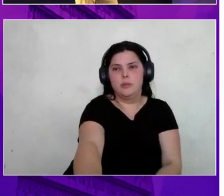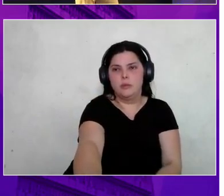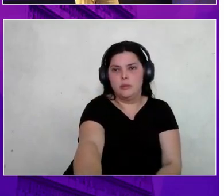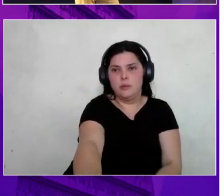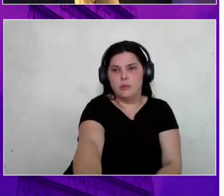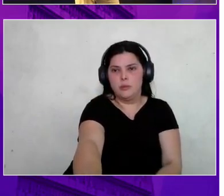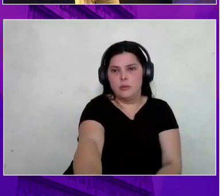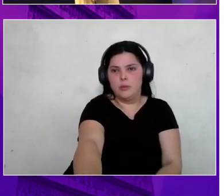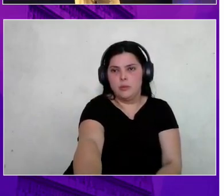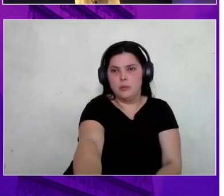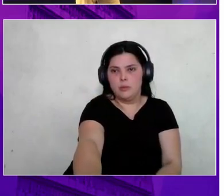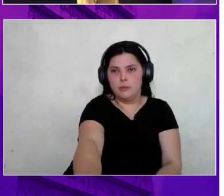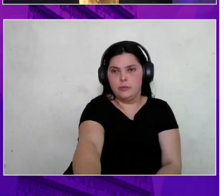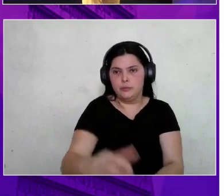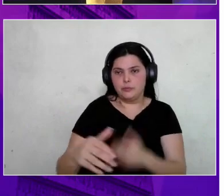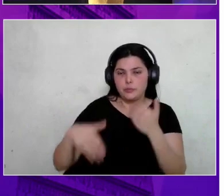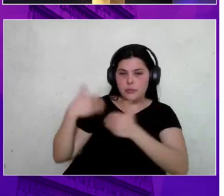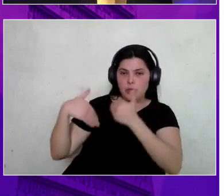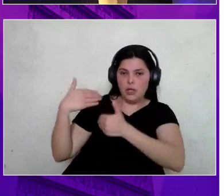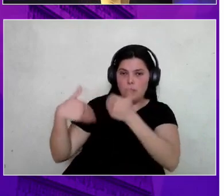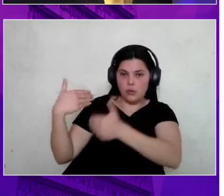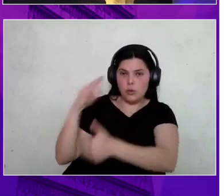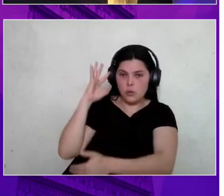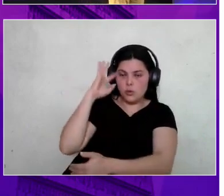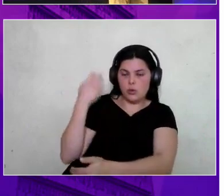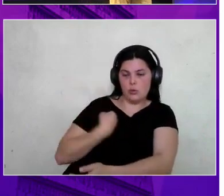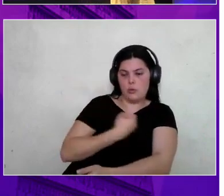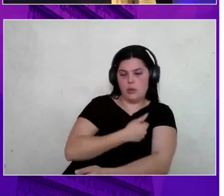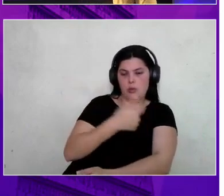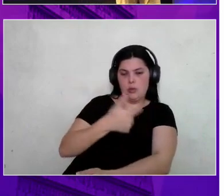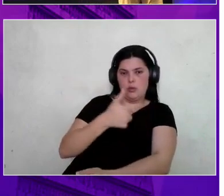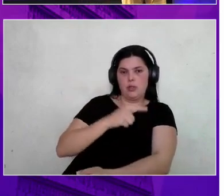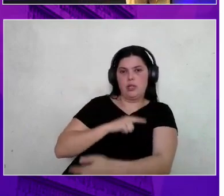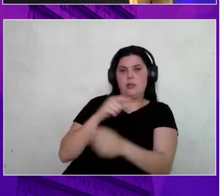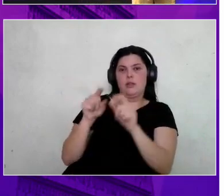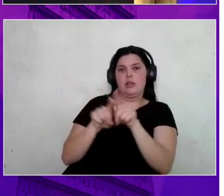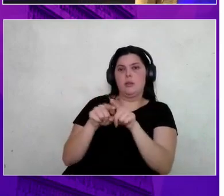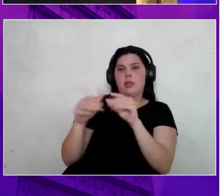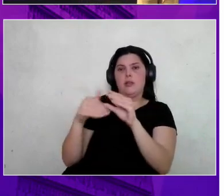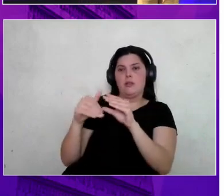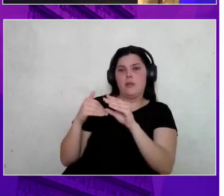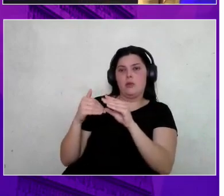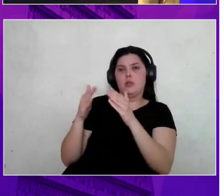Na evolução da solução 2, a gente teve o envio de requisição HTTP.